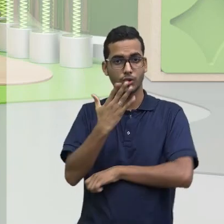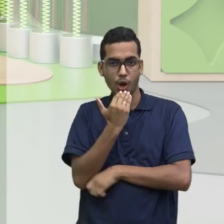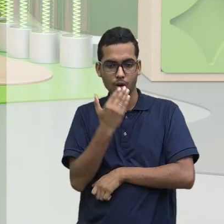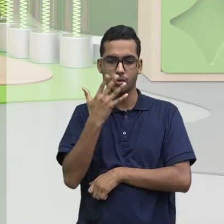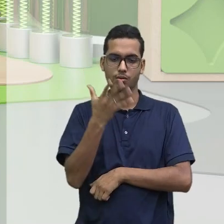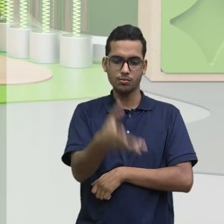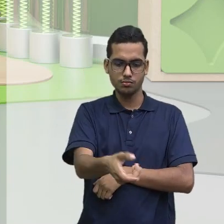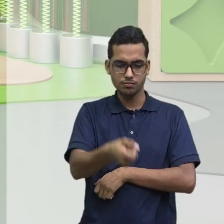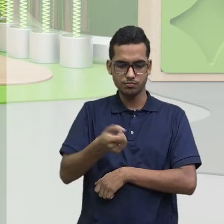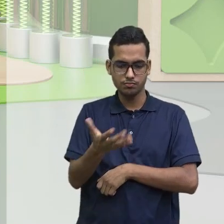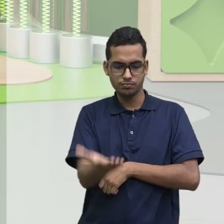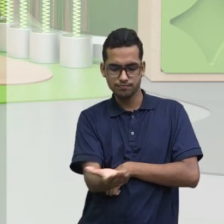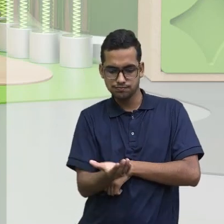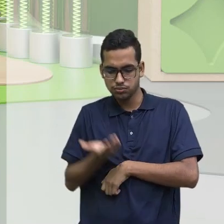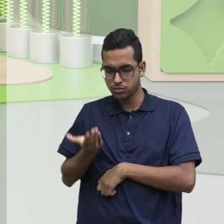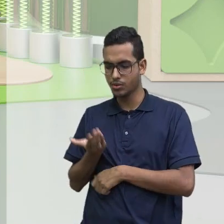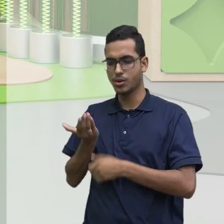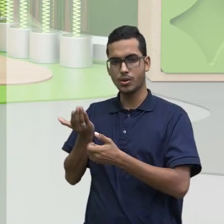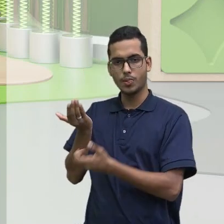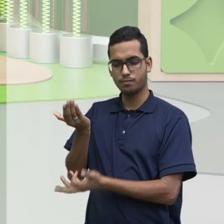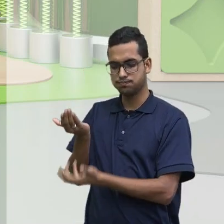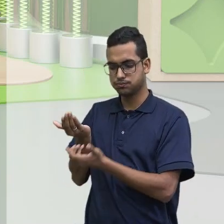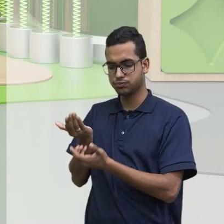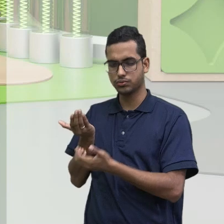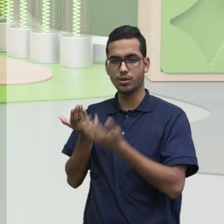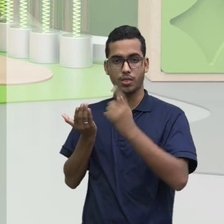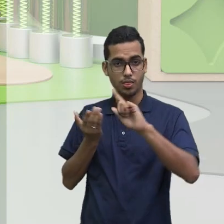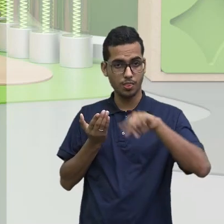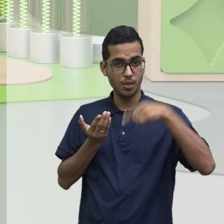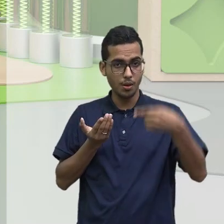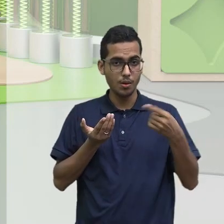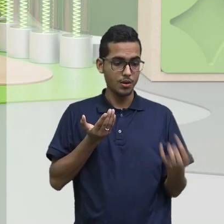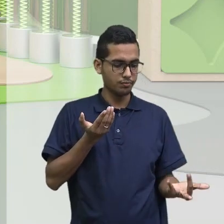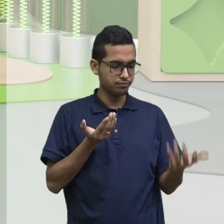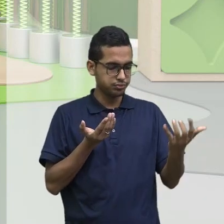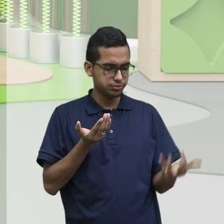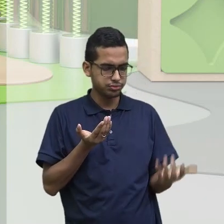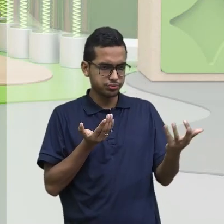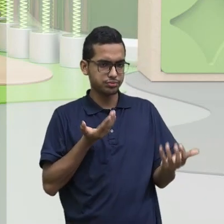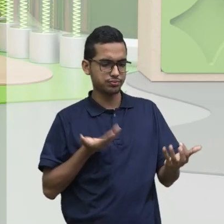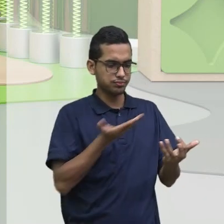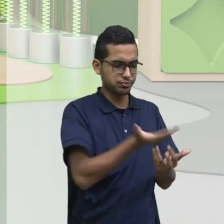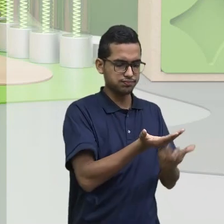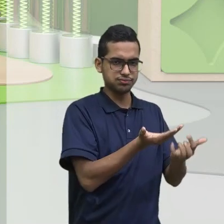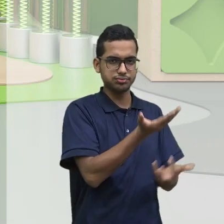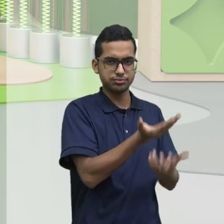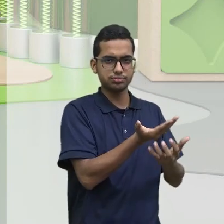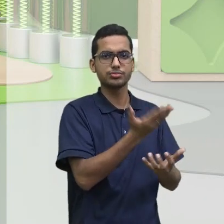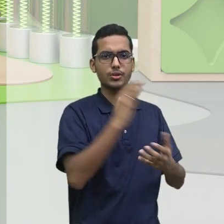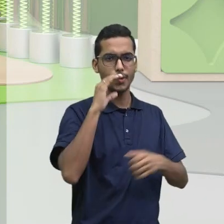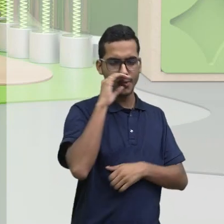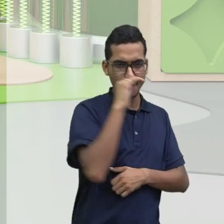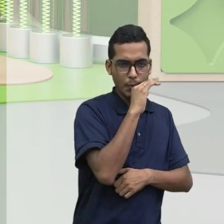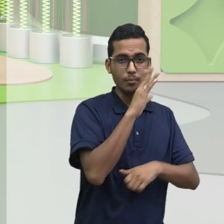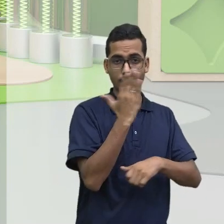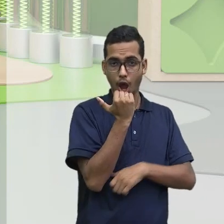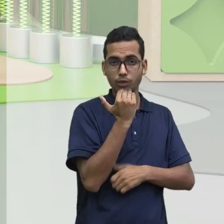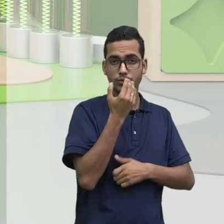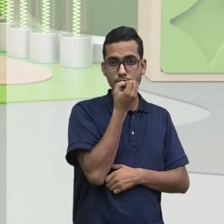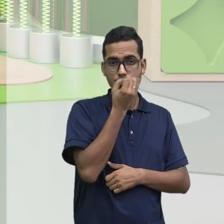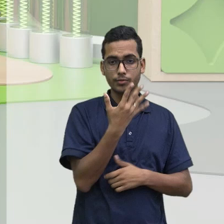e verduras, dependendo do tipo, eles vão precisar ser guardados fora da geladeira, claro, em ambientes